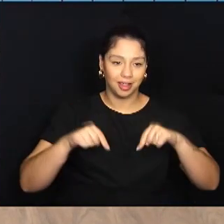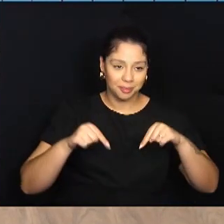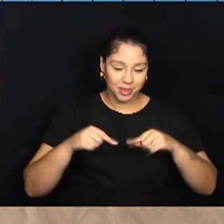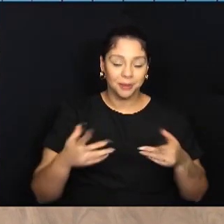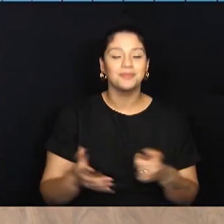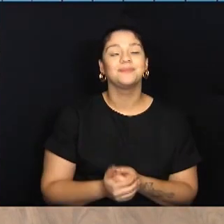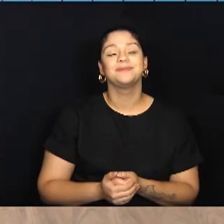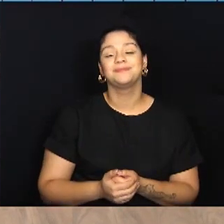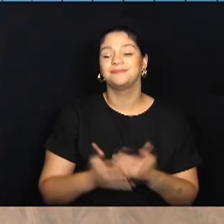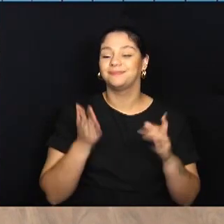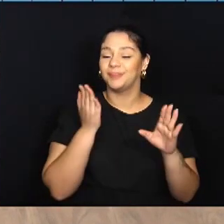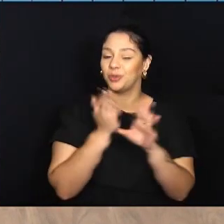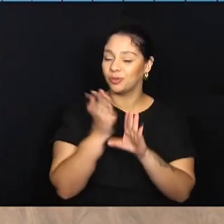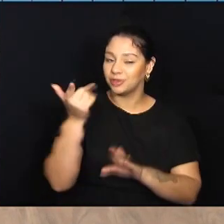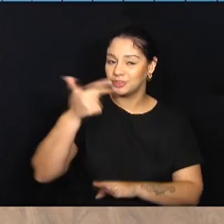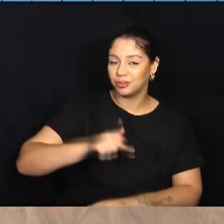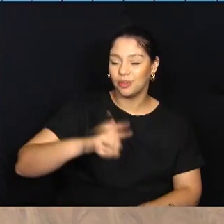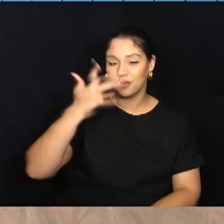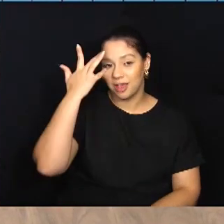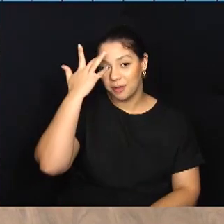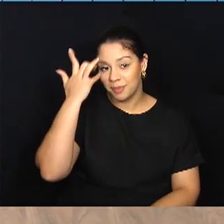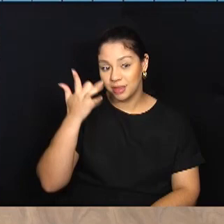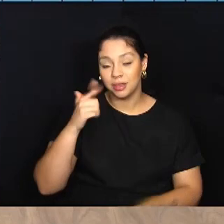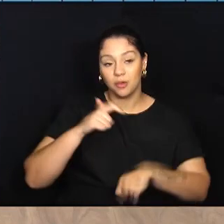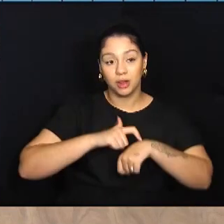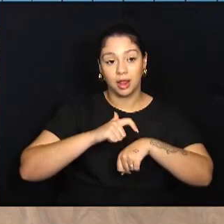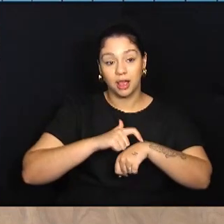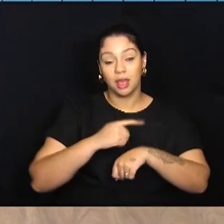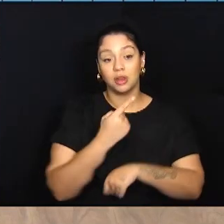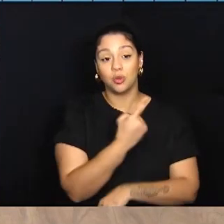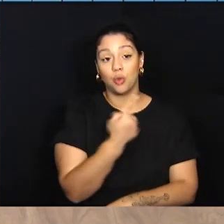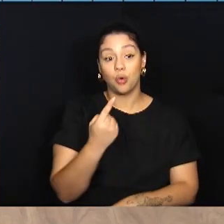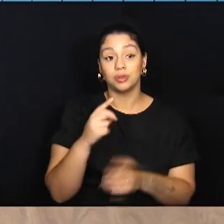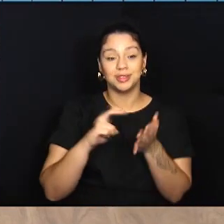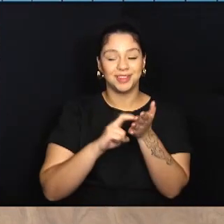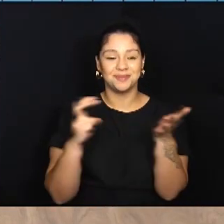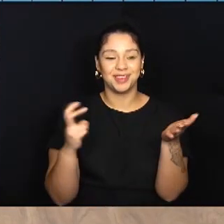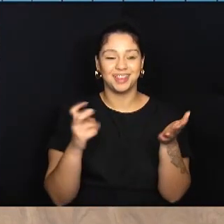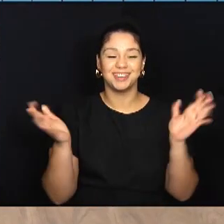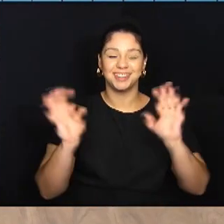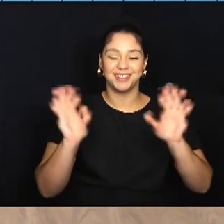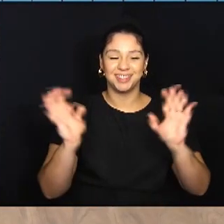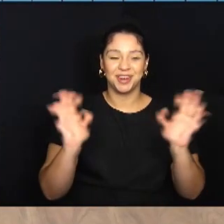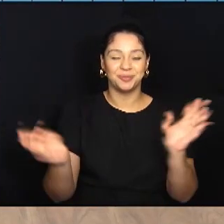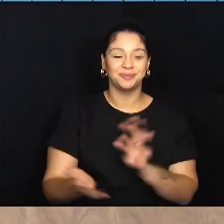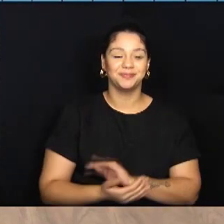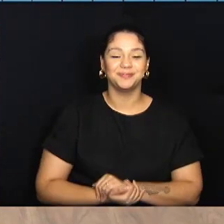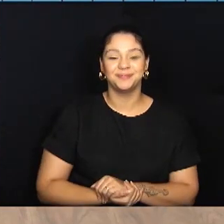vemos amanhã na quinta-feira, às 11 horas da manhã, ao vivo, hein? Até lá. Tchau, tchau.